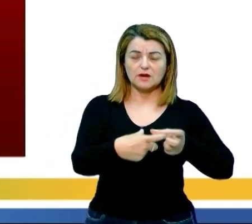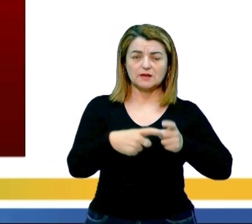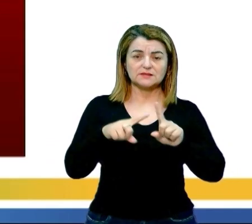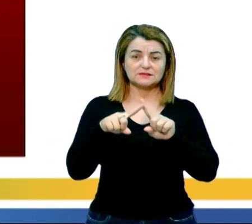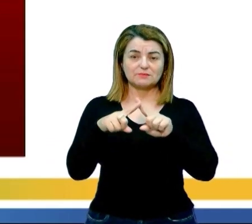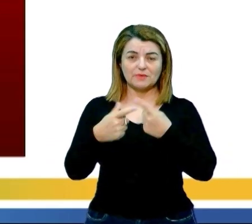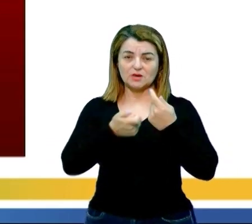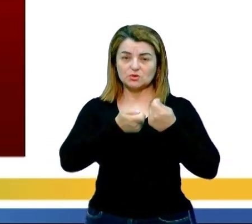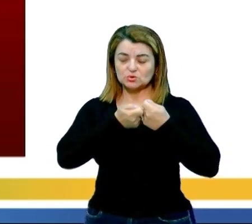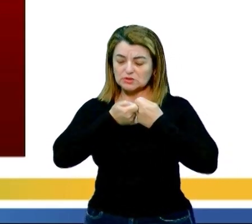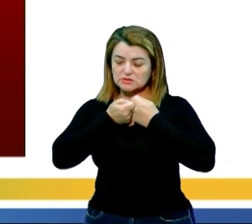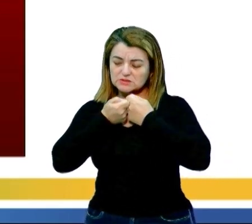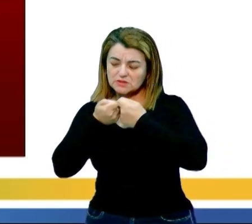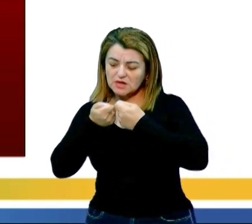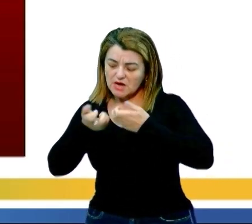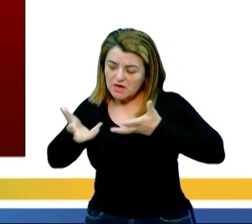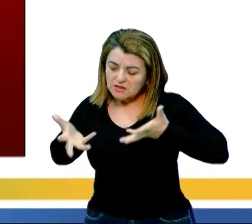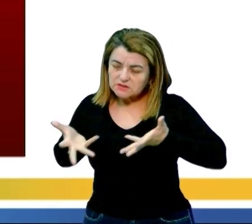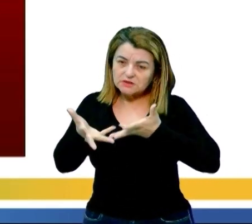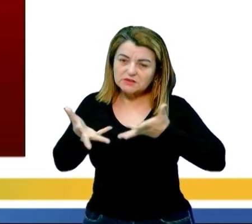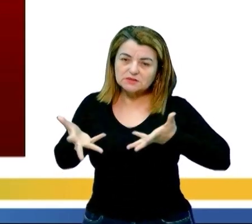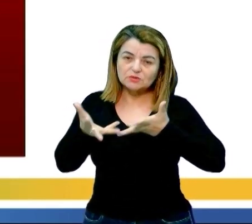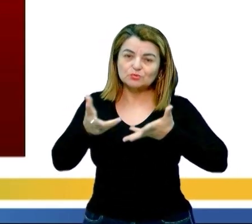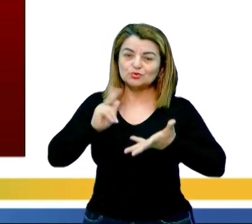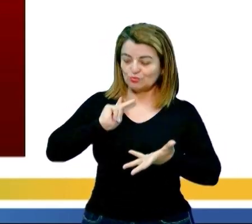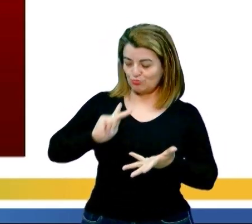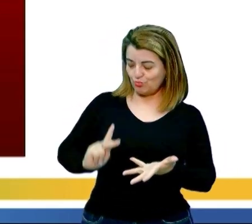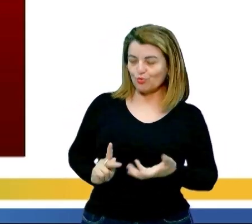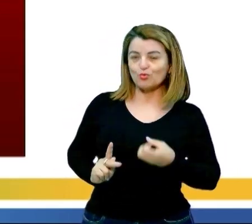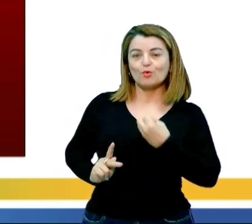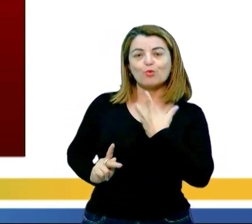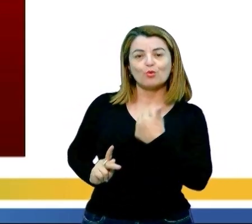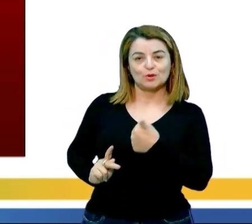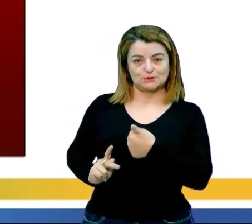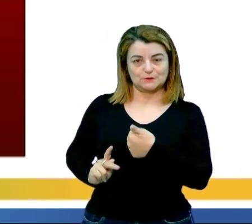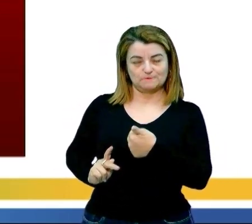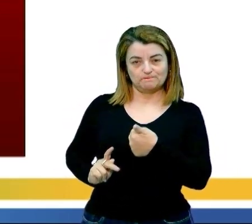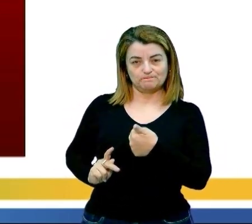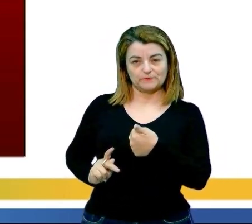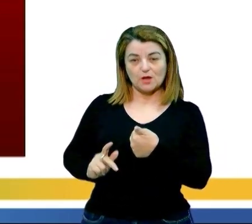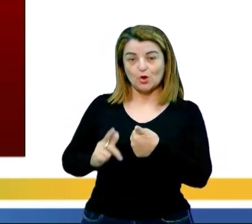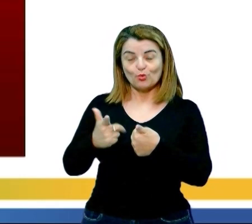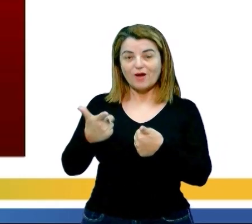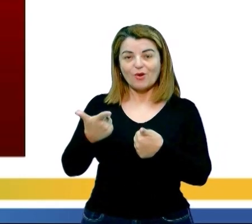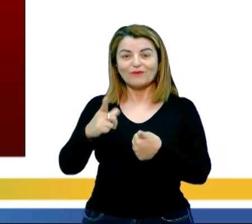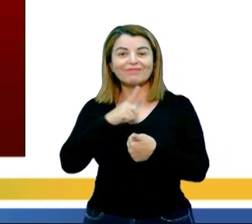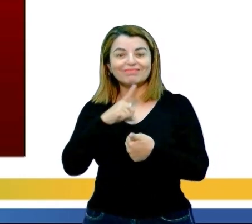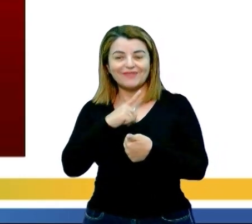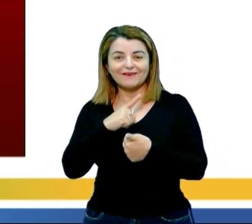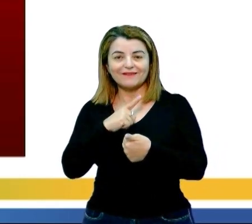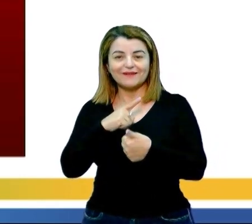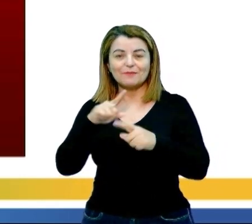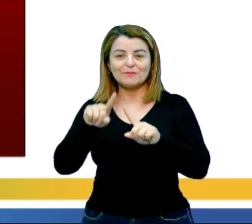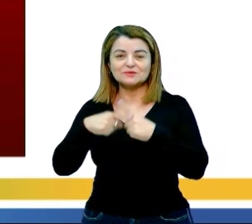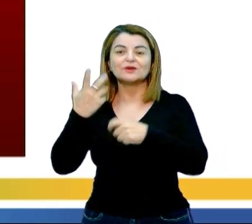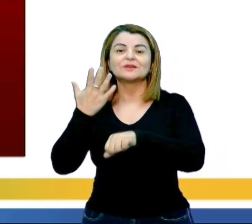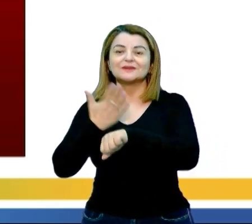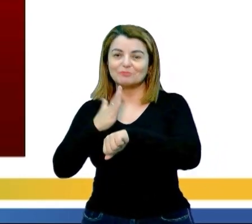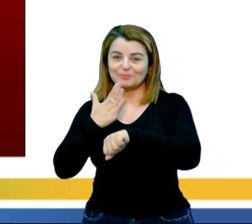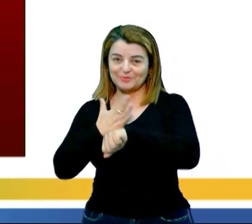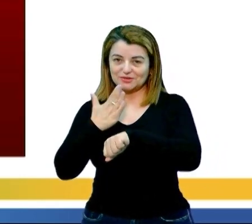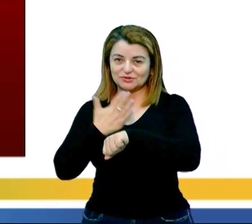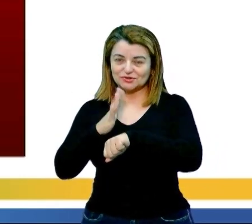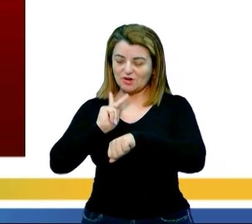incitações a um bom comportamento, a uma boa ação. Não é algo que se possui, mas é algo que se pratica, que